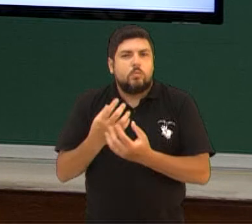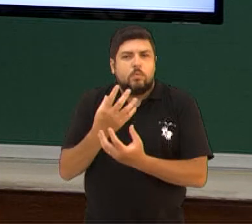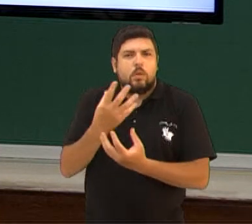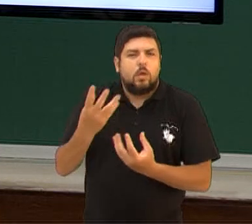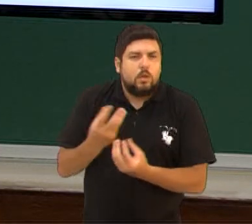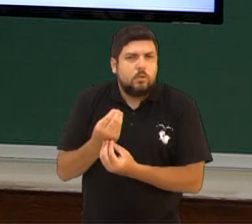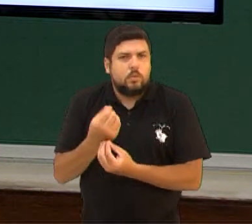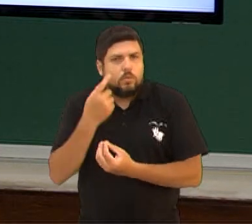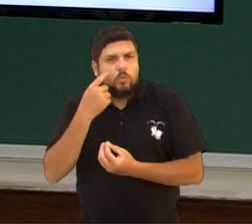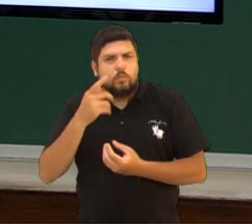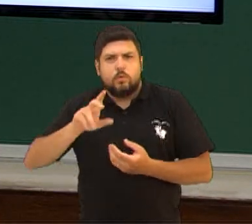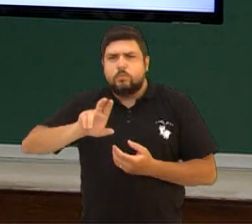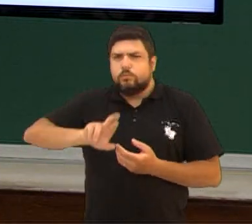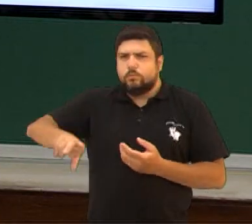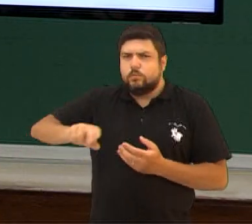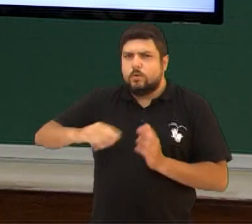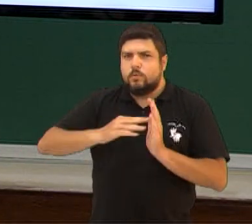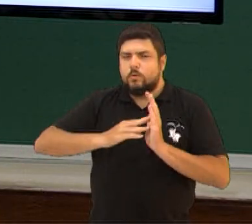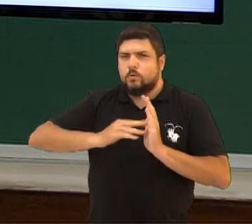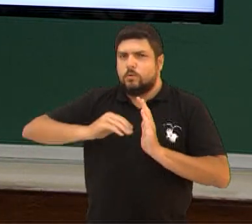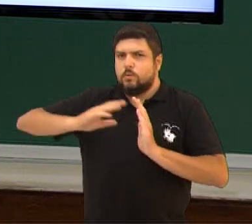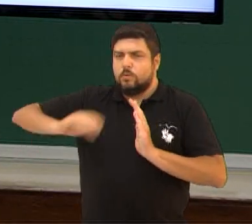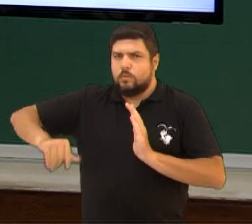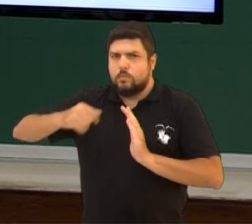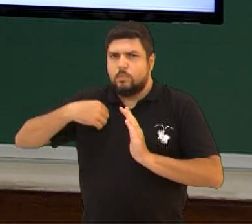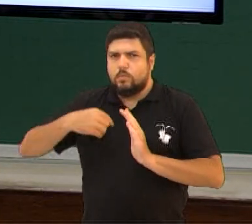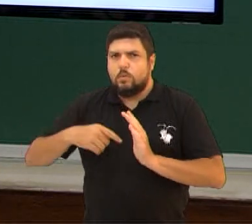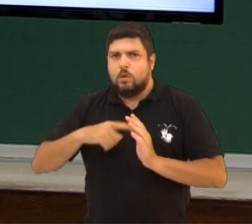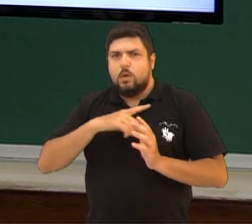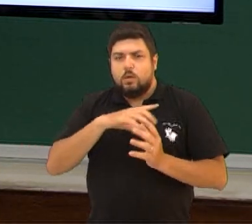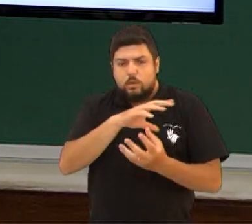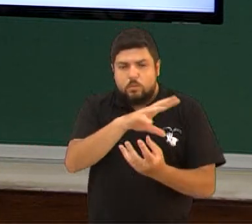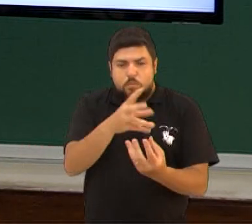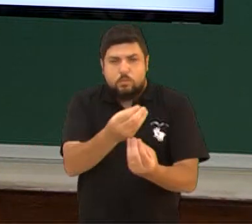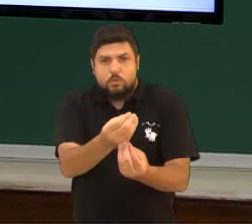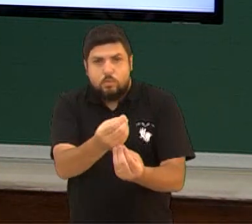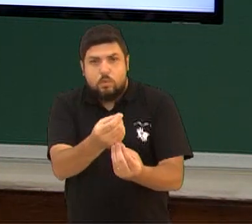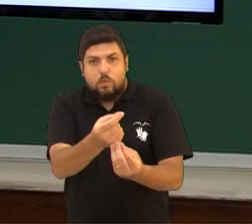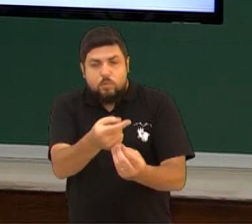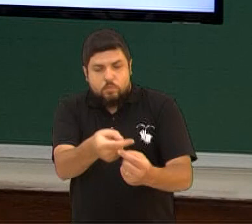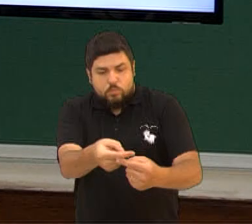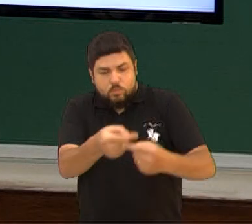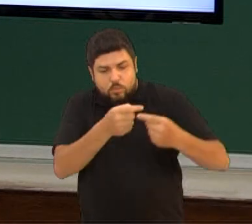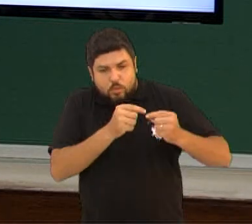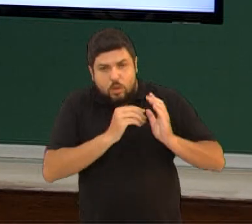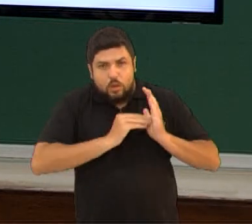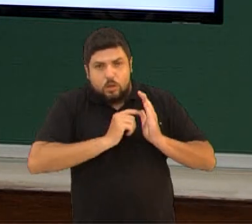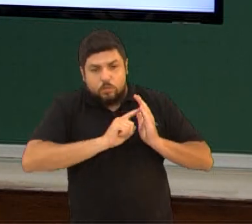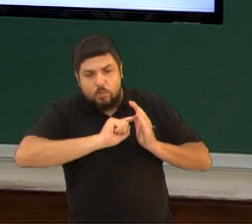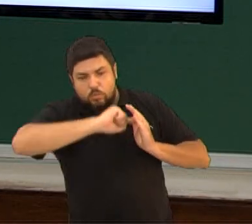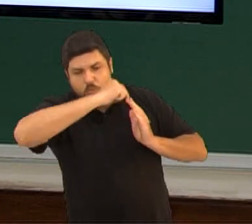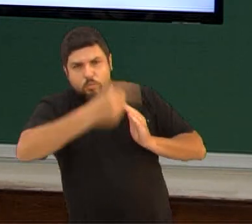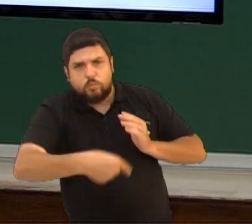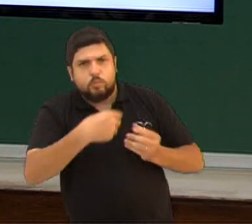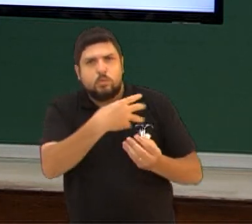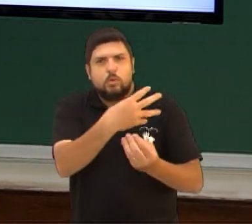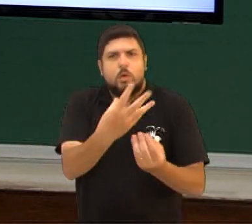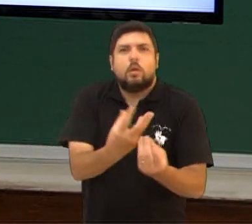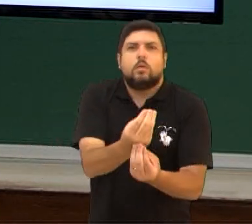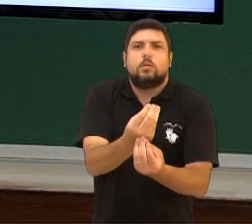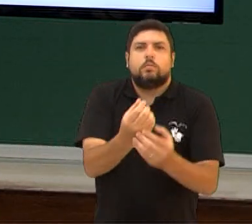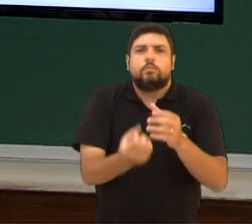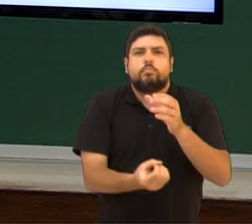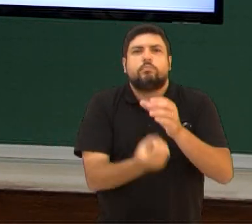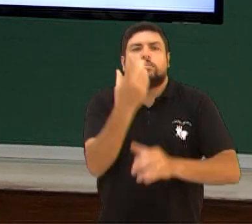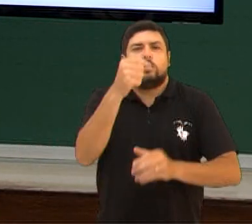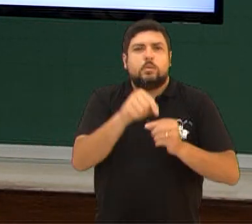teoria da disciplina estética. Existe uma concepção de arte anterior à estética. Para isso, ele vai retornar à arte